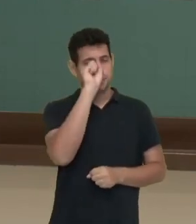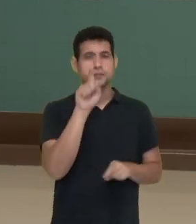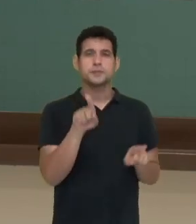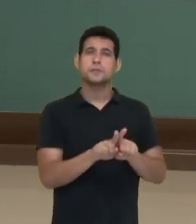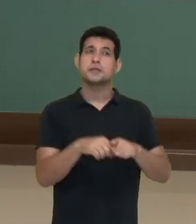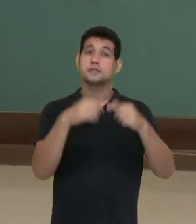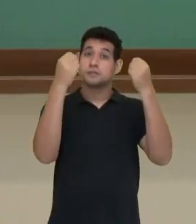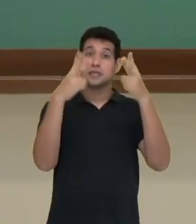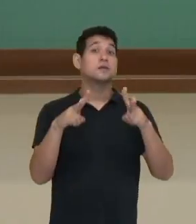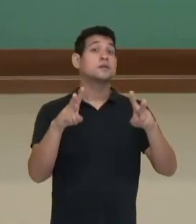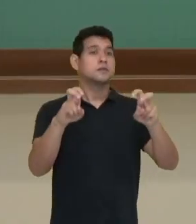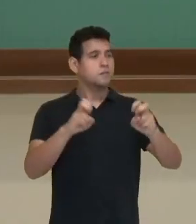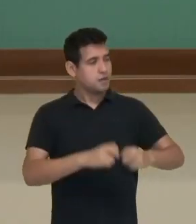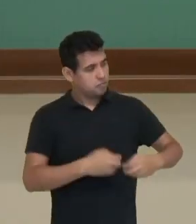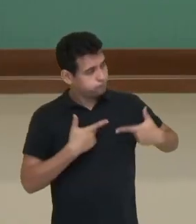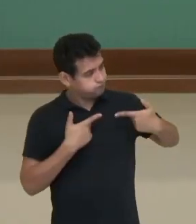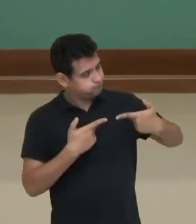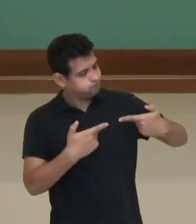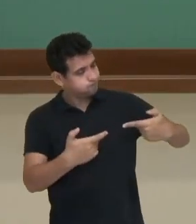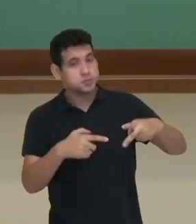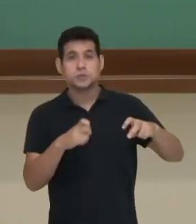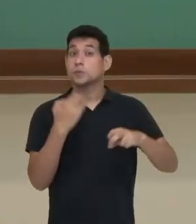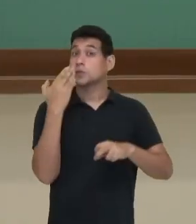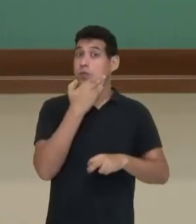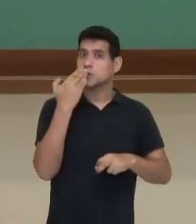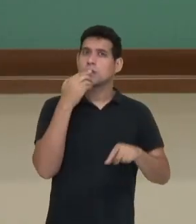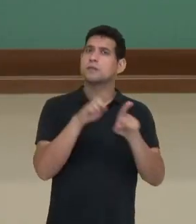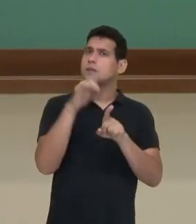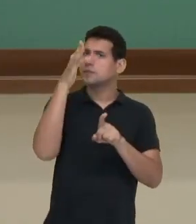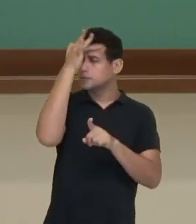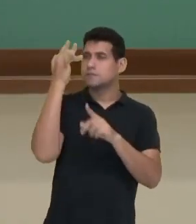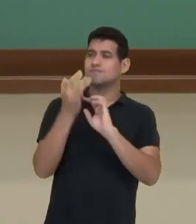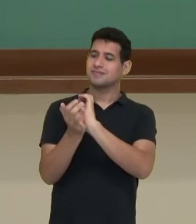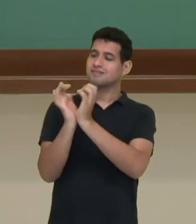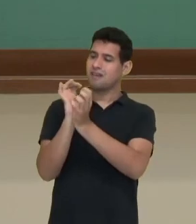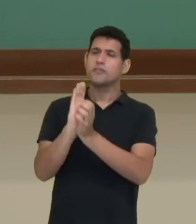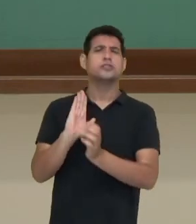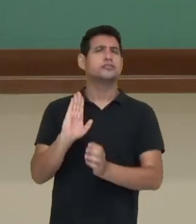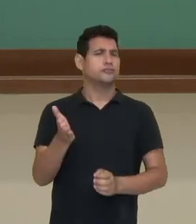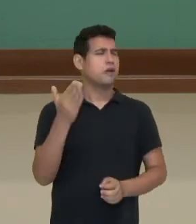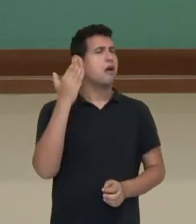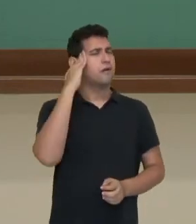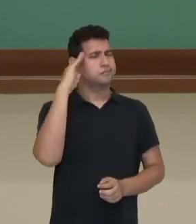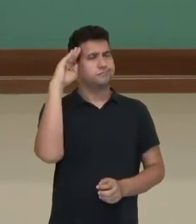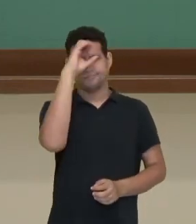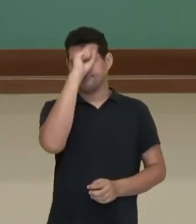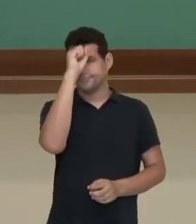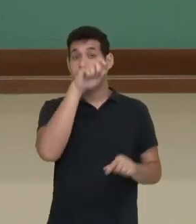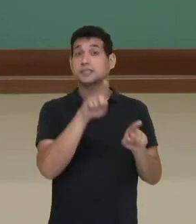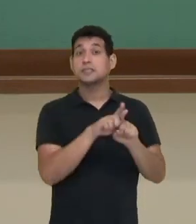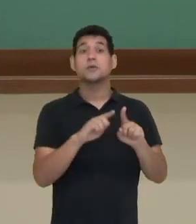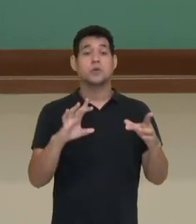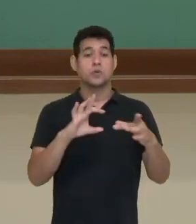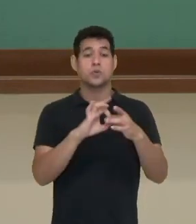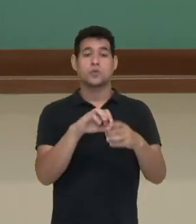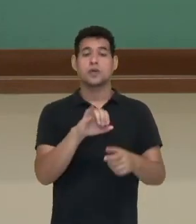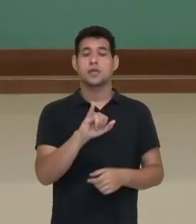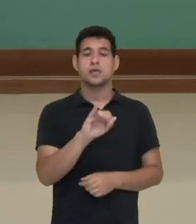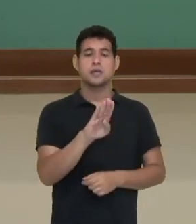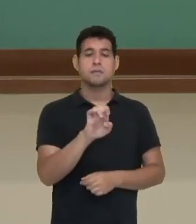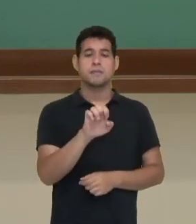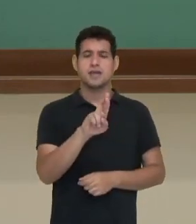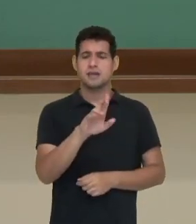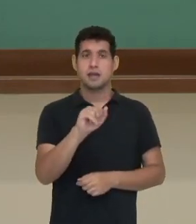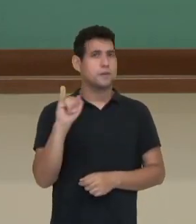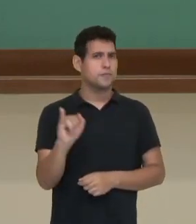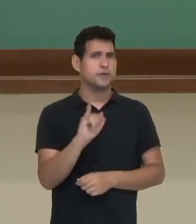Falamos sobre as guerras pelo açúcar e por escravizados. Entendemos então que a partir da União Ibérica, e é importante que isso fique claro